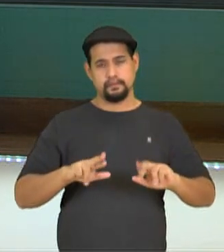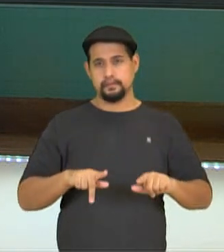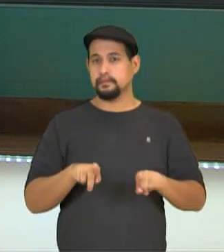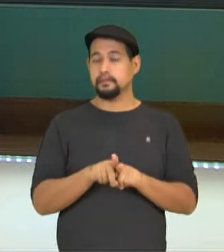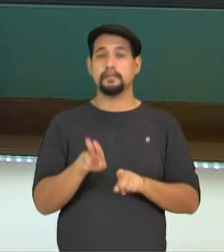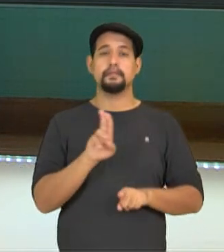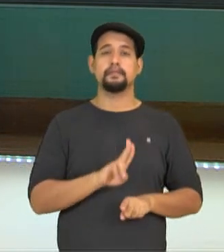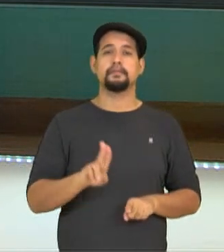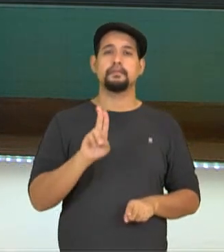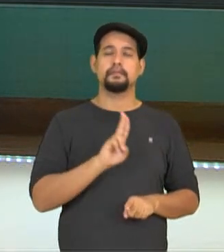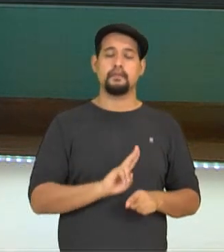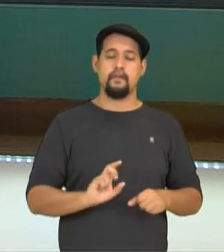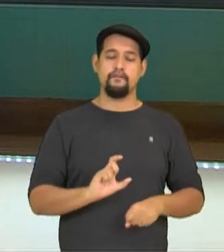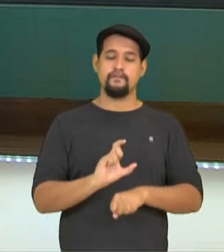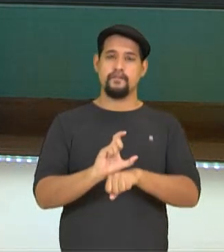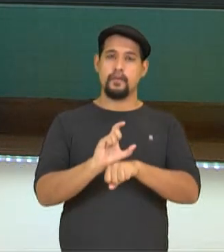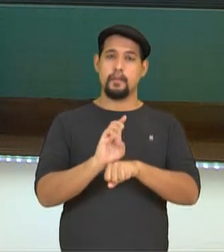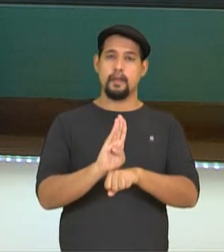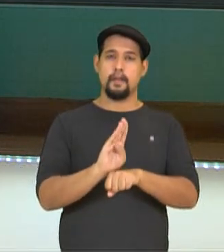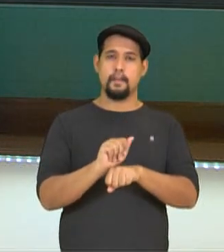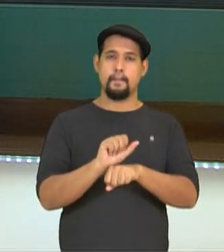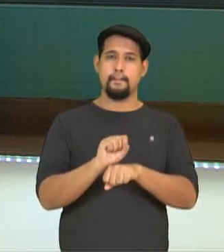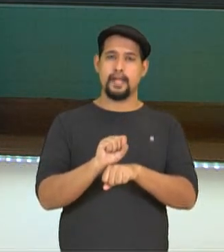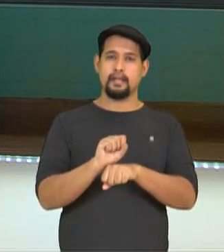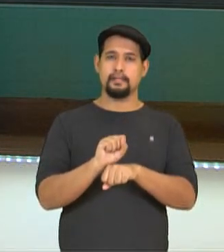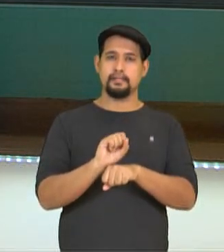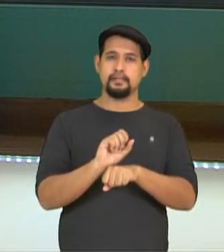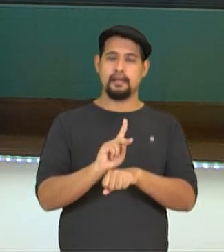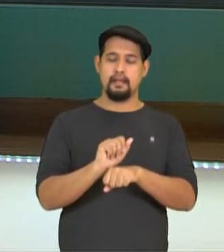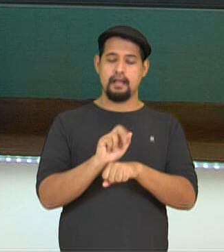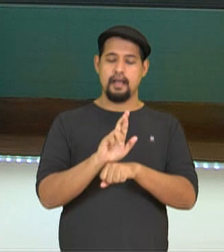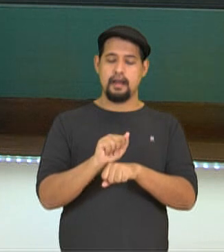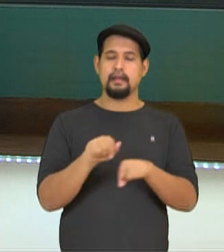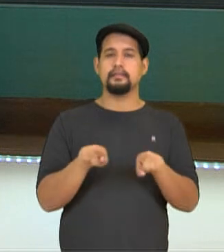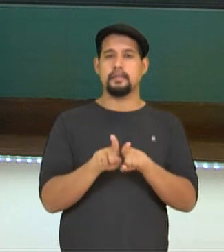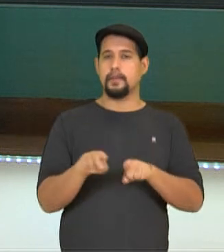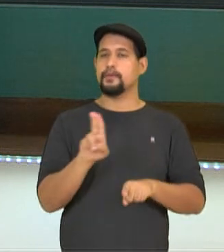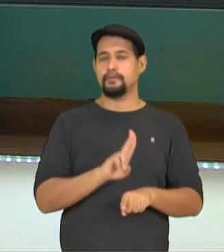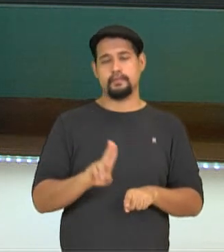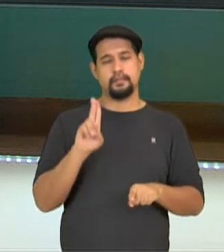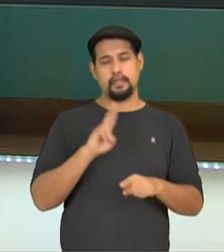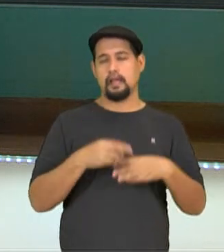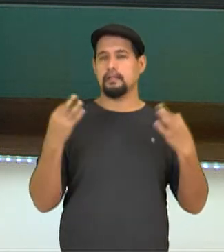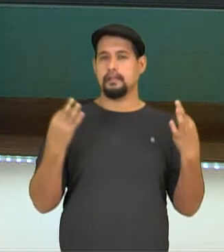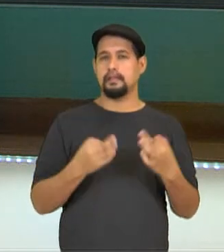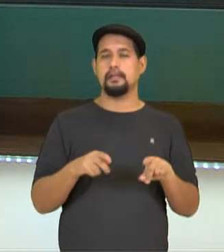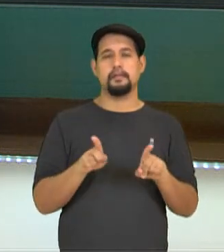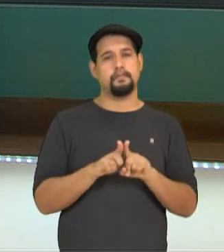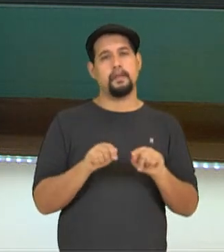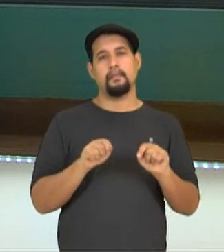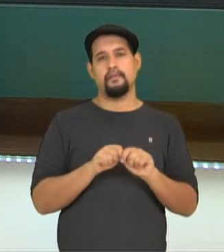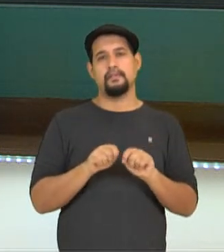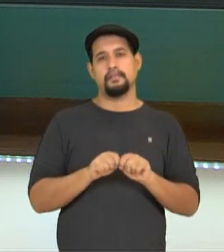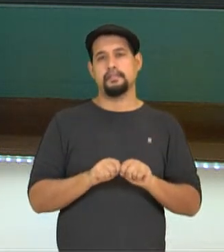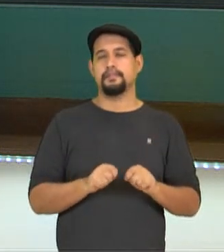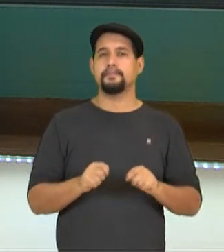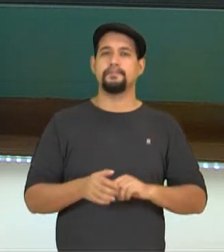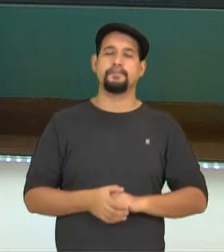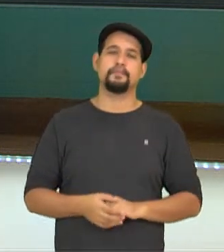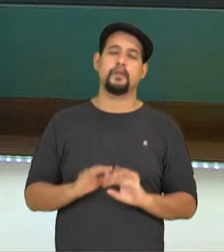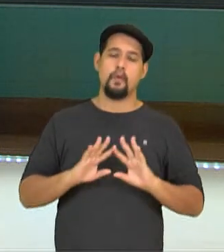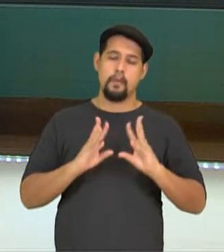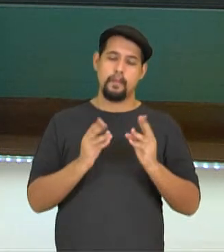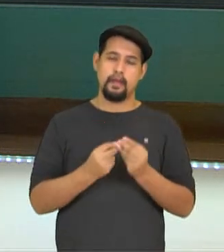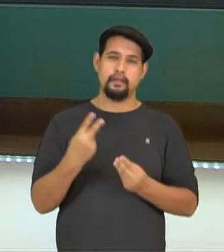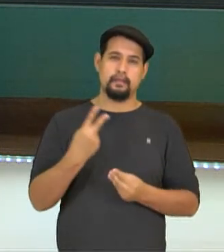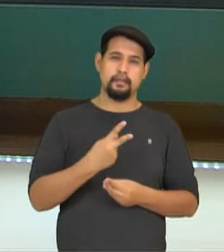você utilizava a fórmula de Bhaskara para isso, né, que é uma das opções mais fáceis, mais efetivas para resolver a equação completa